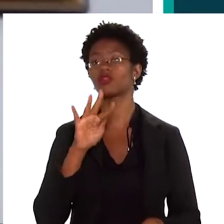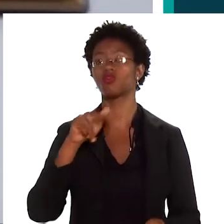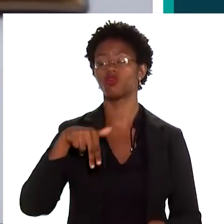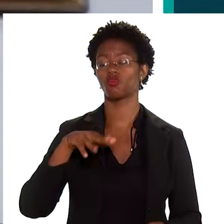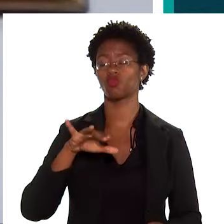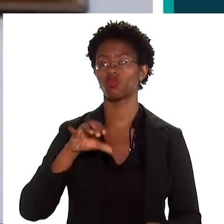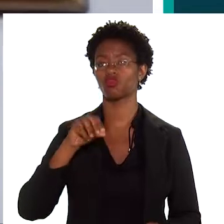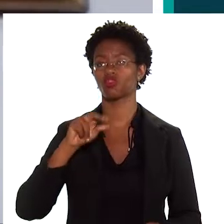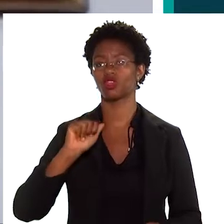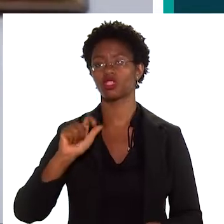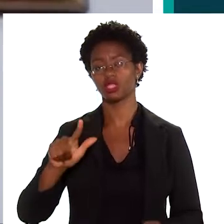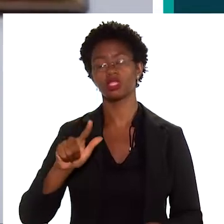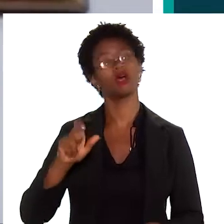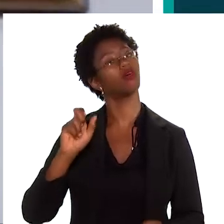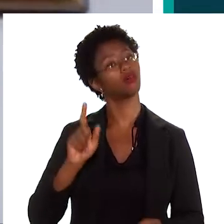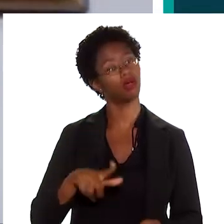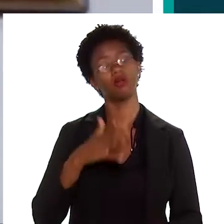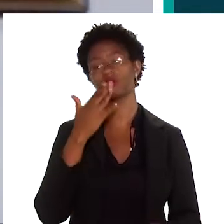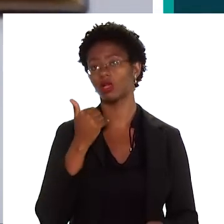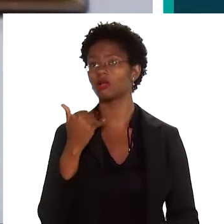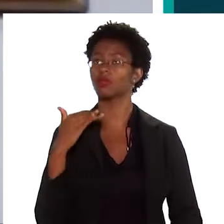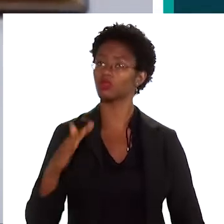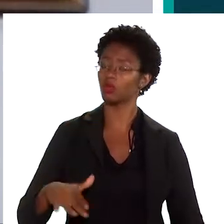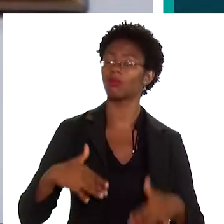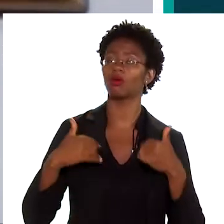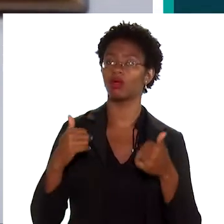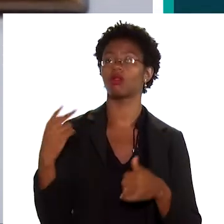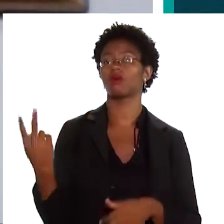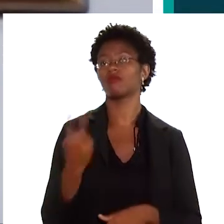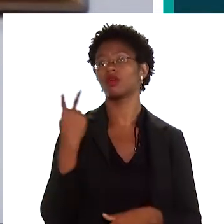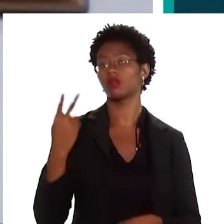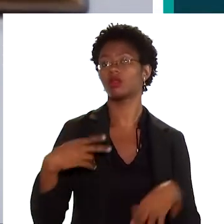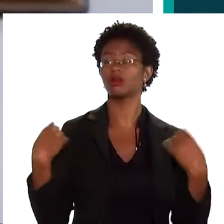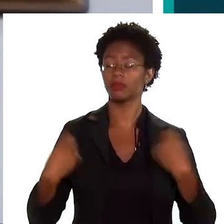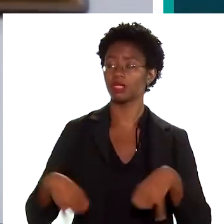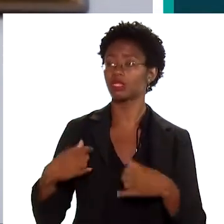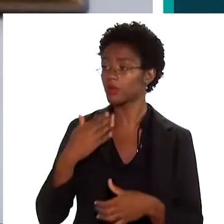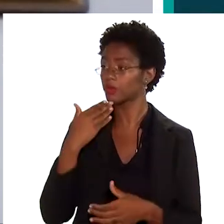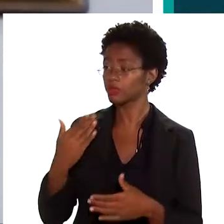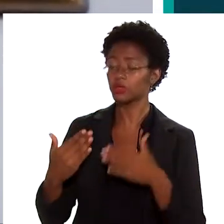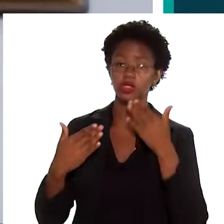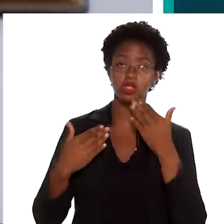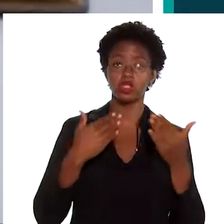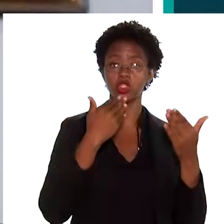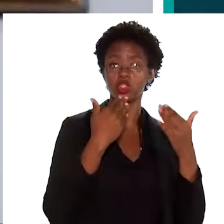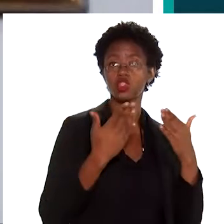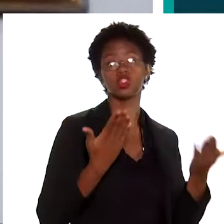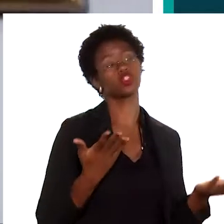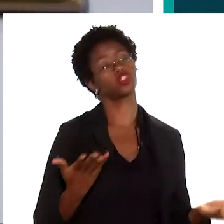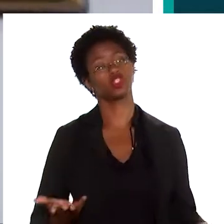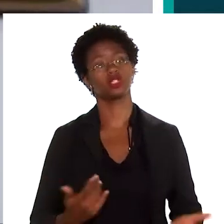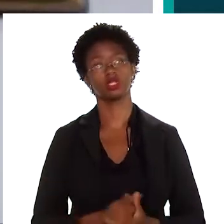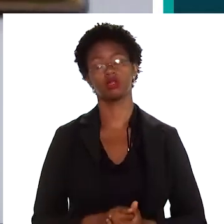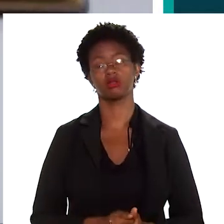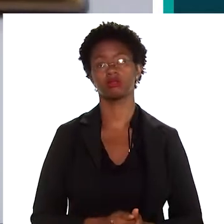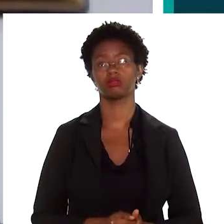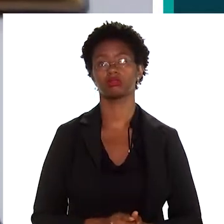eles são alimentos com valor. Quem pode comprar tem que ter um poder aquisitivo